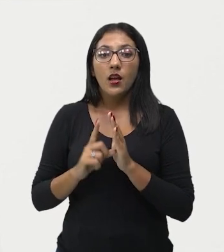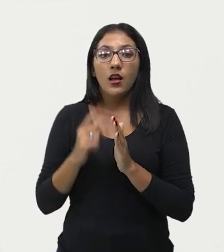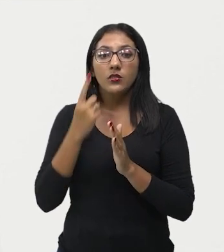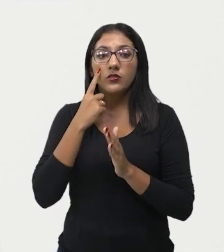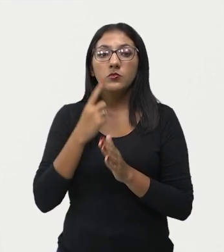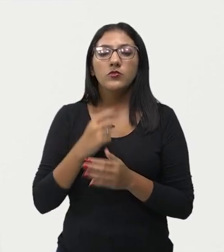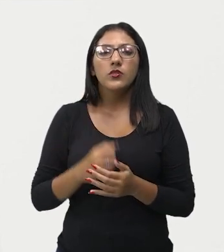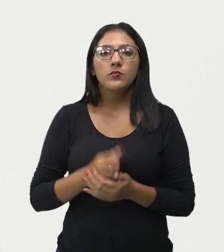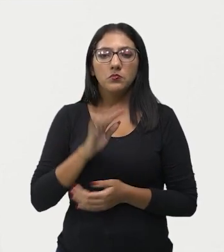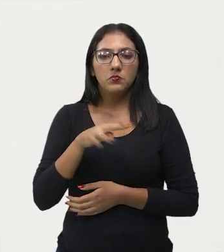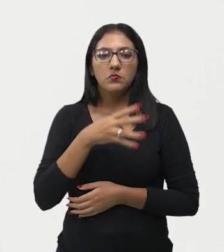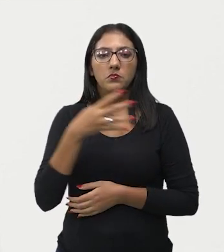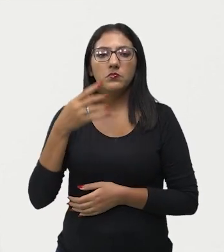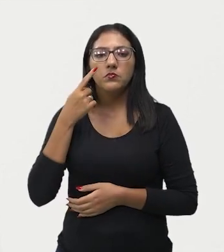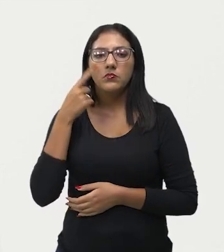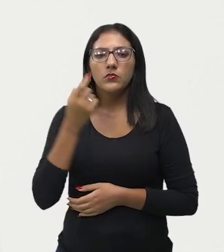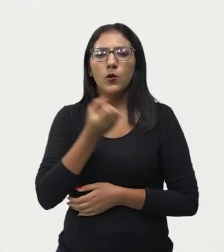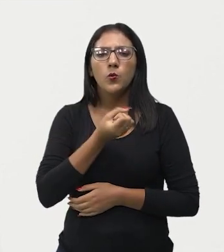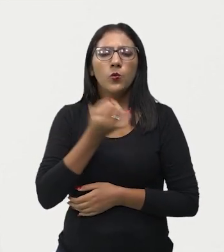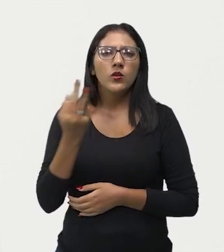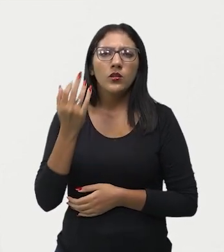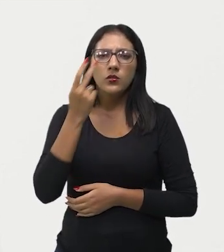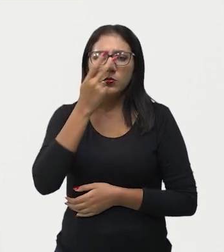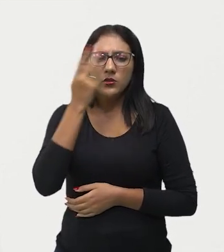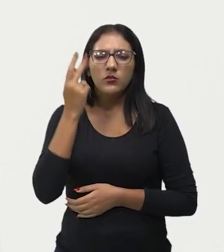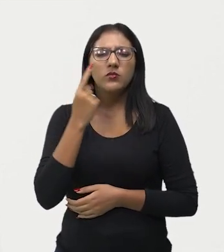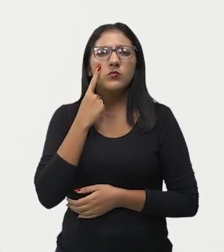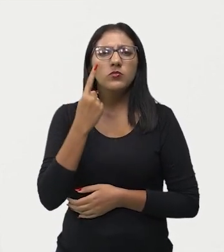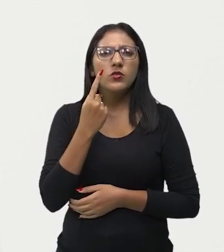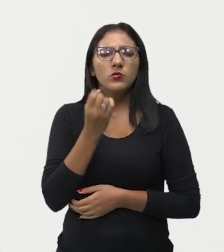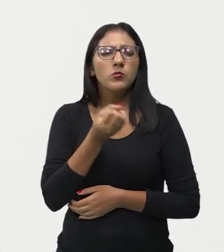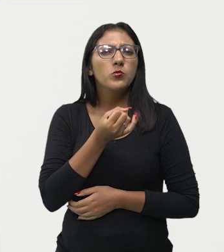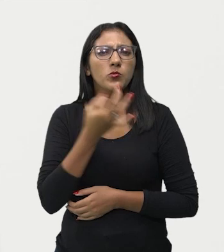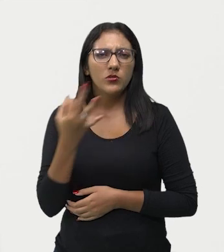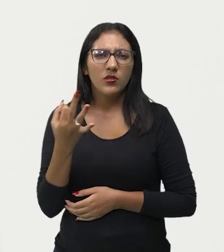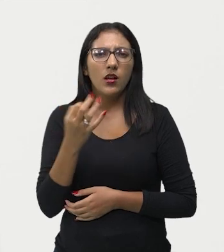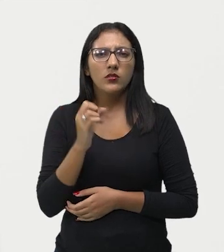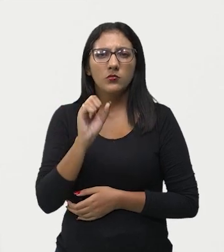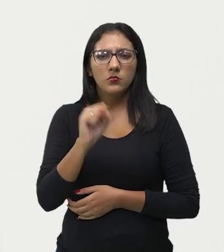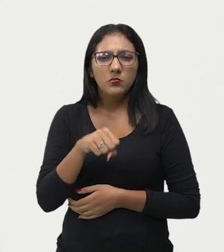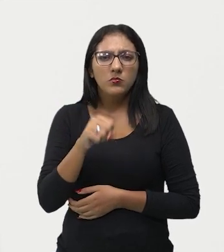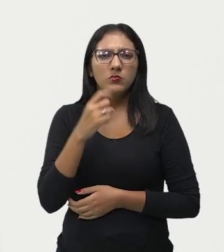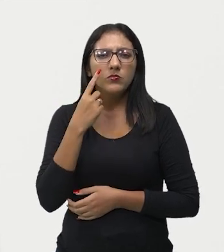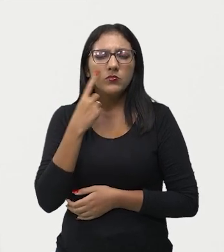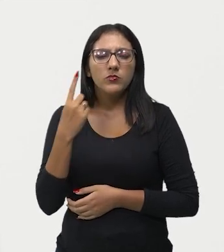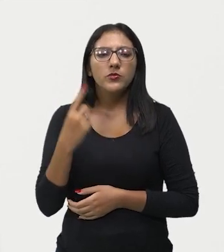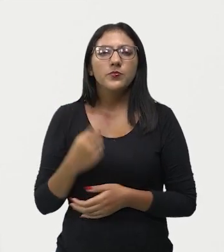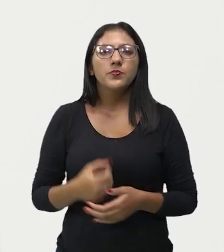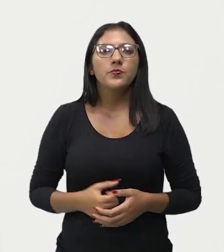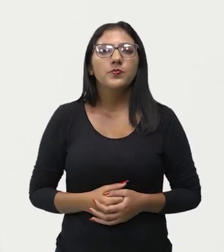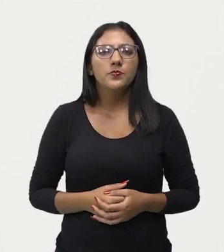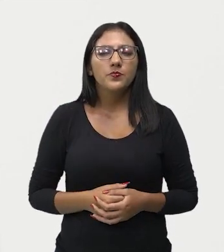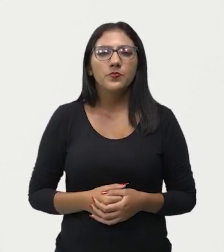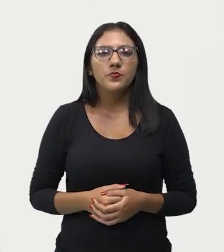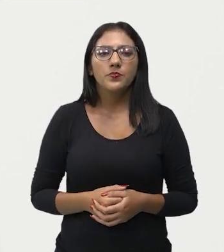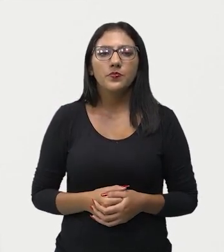nosso dados brutos. Quantas pessoas responderam sim? Vamos contar? Vem comigo aqui, ó.